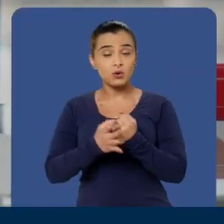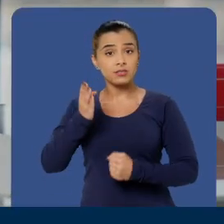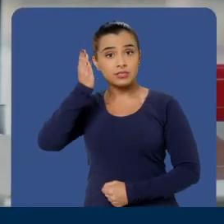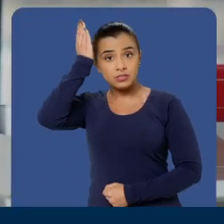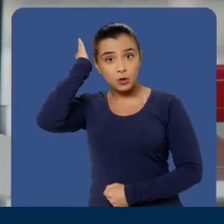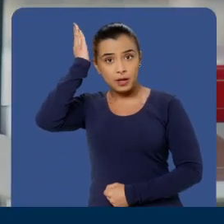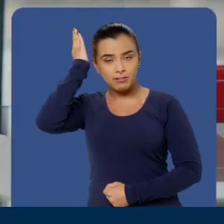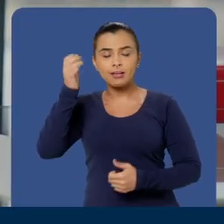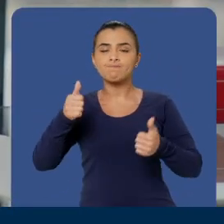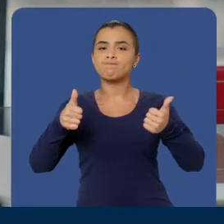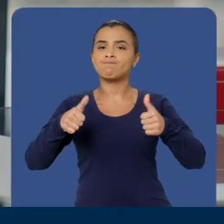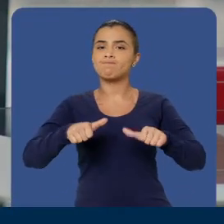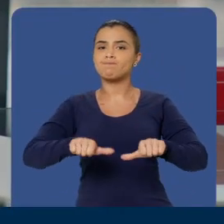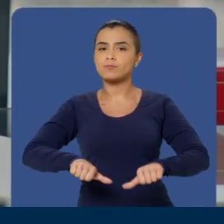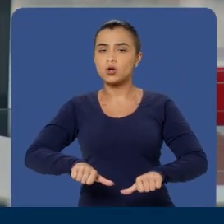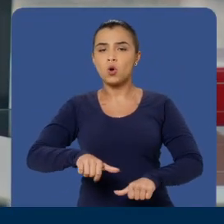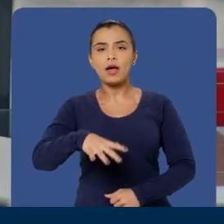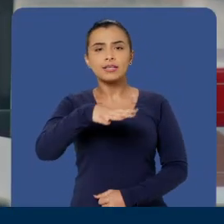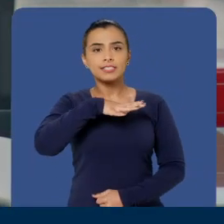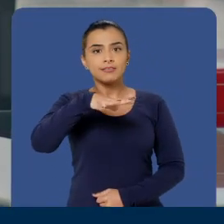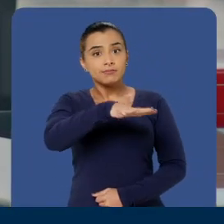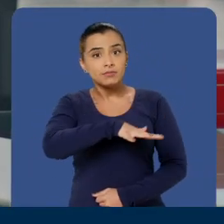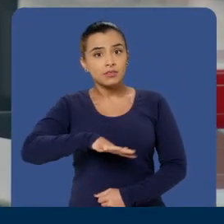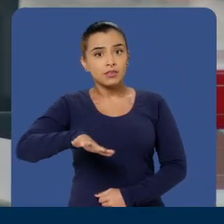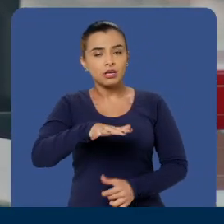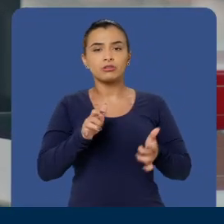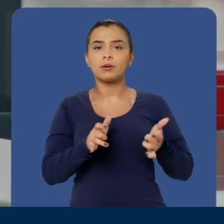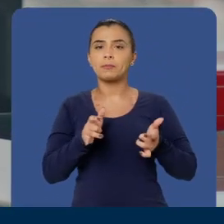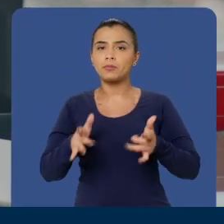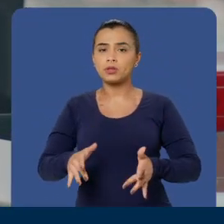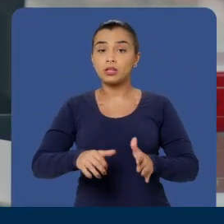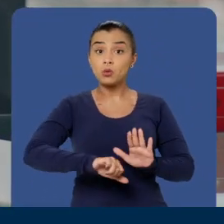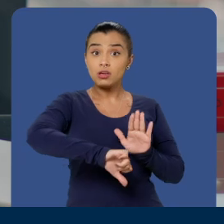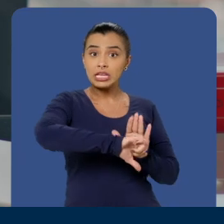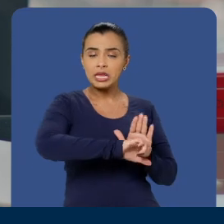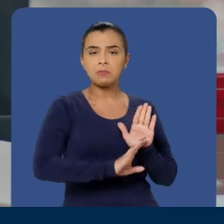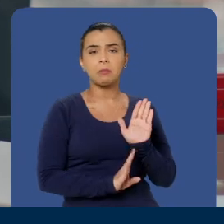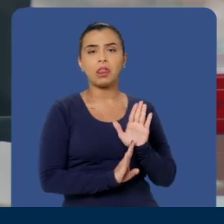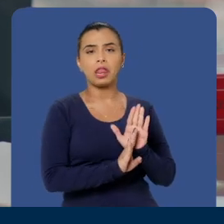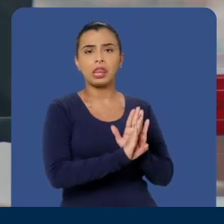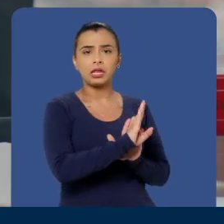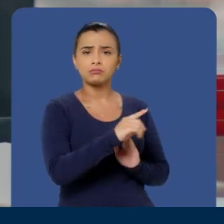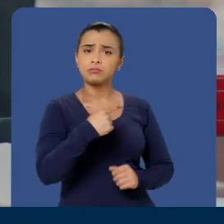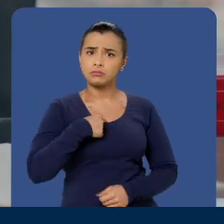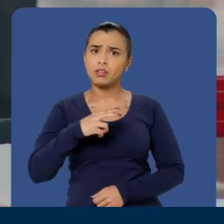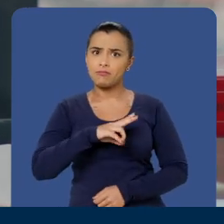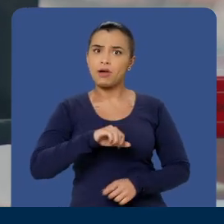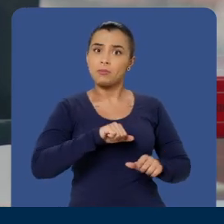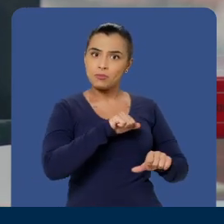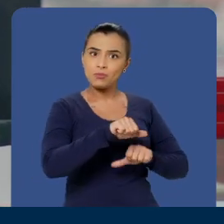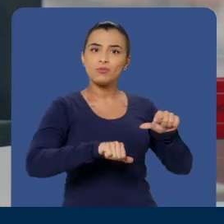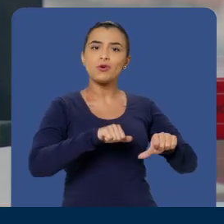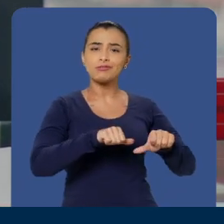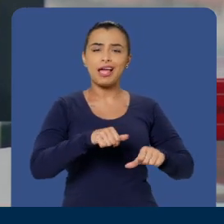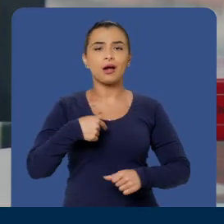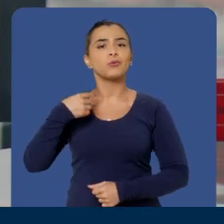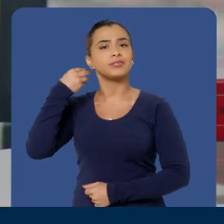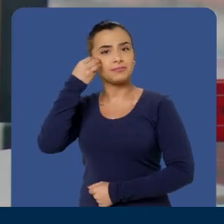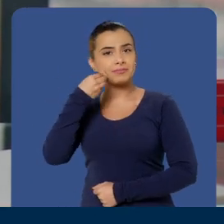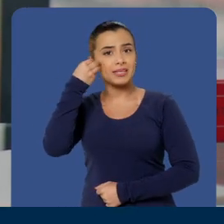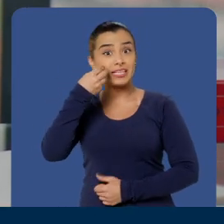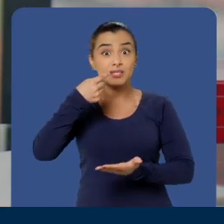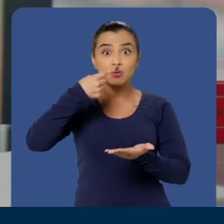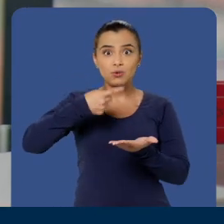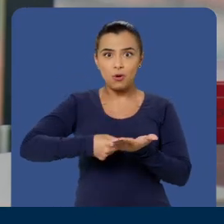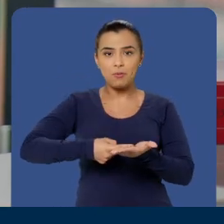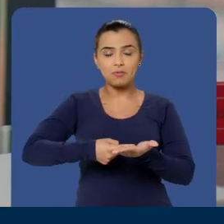A segurança em Taubaté piorou. A cidade está abandonada e a criminalidade só cresce. Eu vou mudar isso com experiência